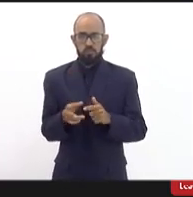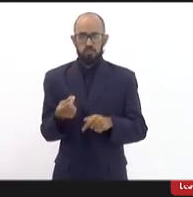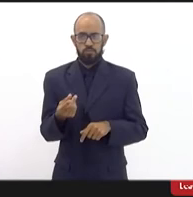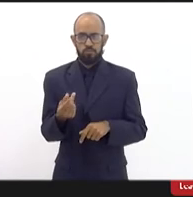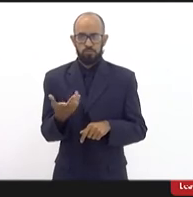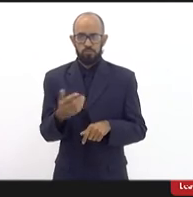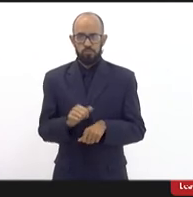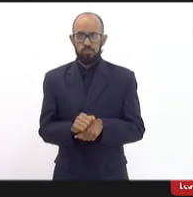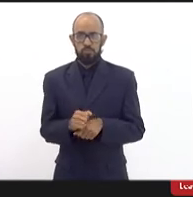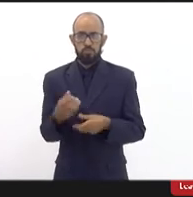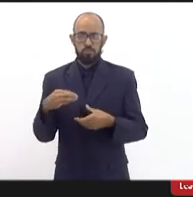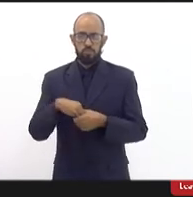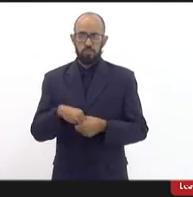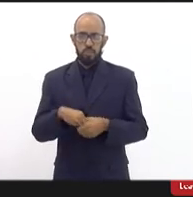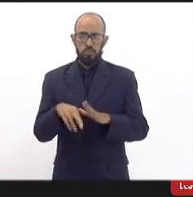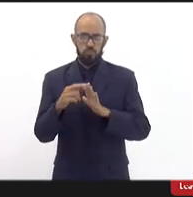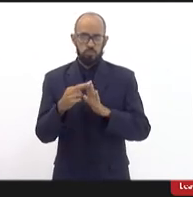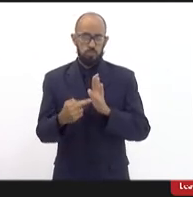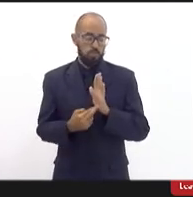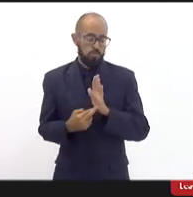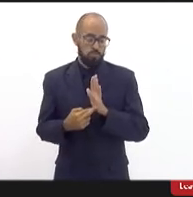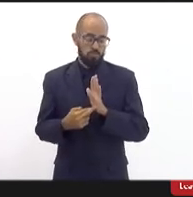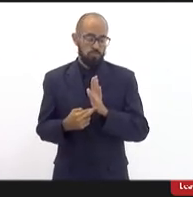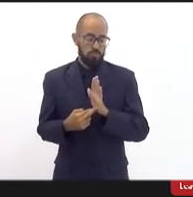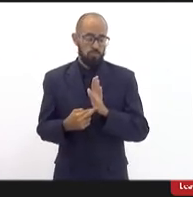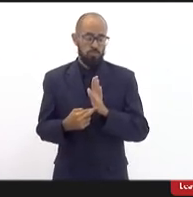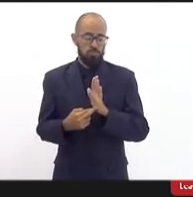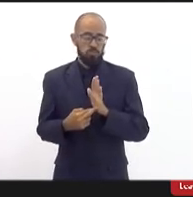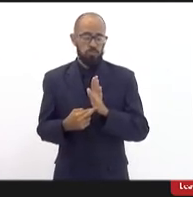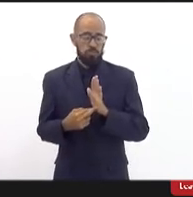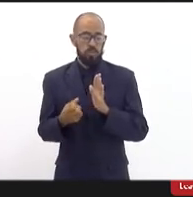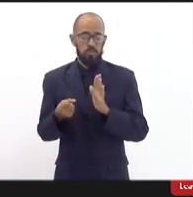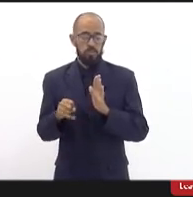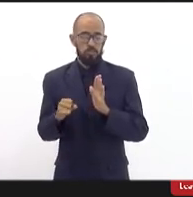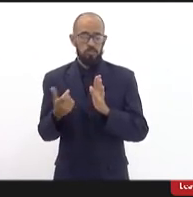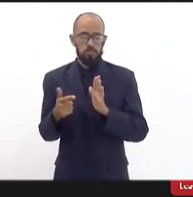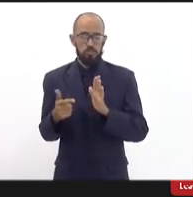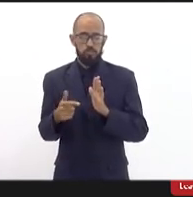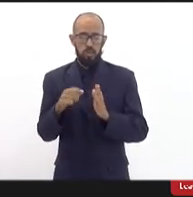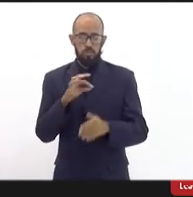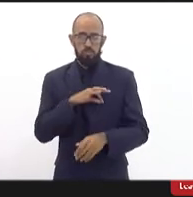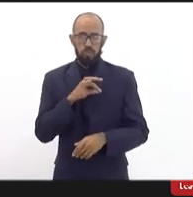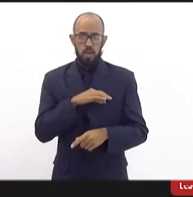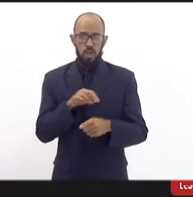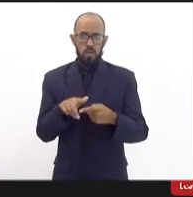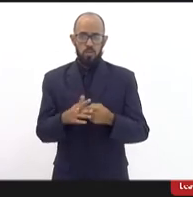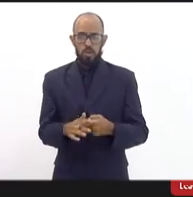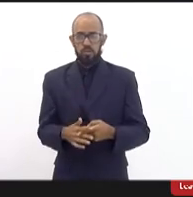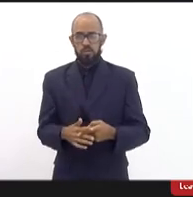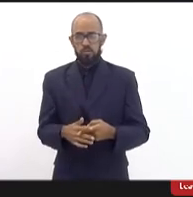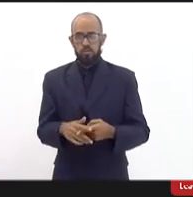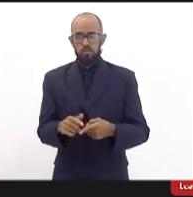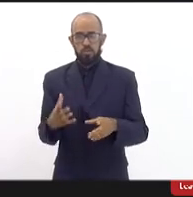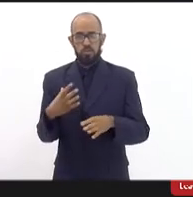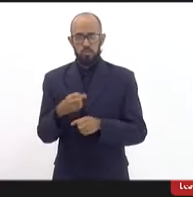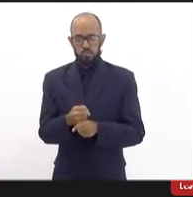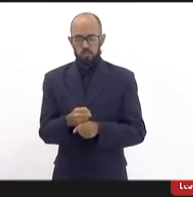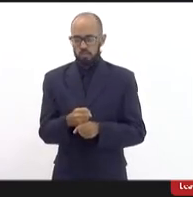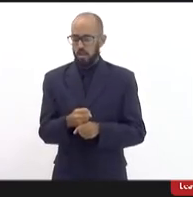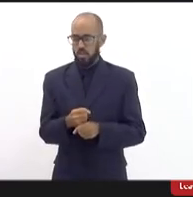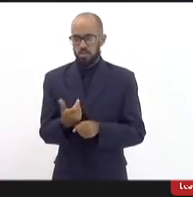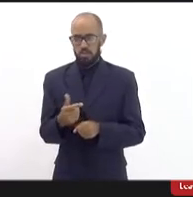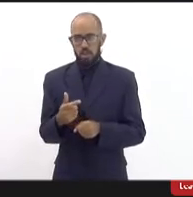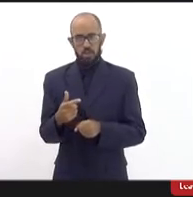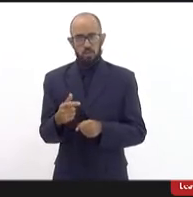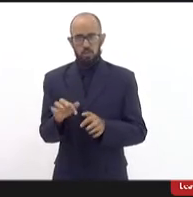dentro de um parâmetro. Se você não tiver o salário reajustado, essa equação não fecha, como